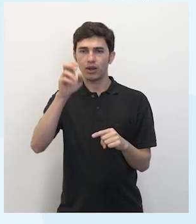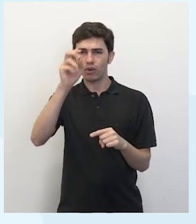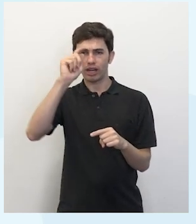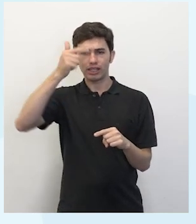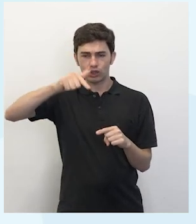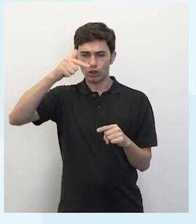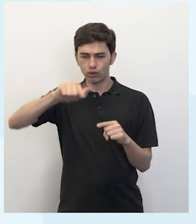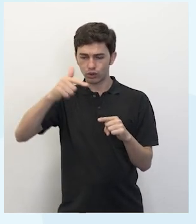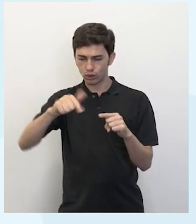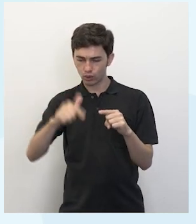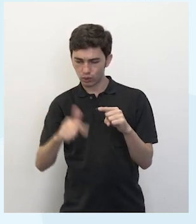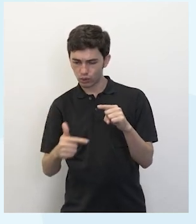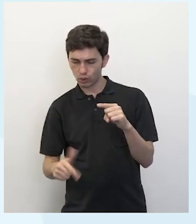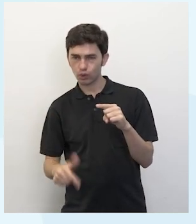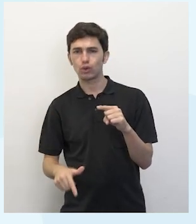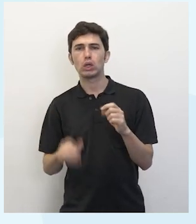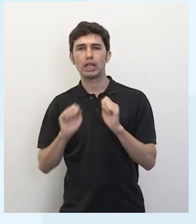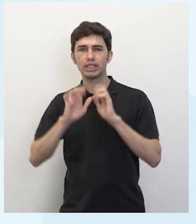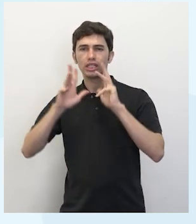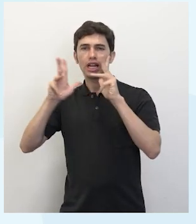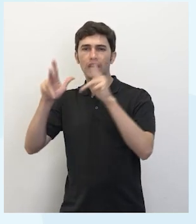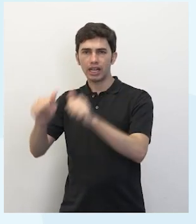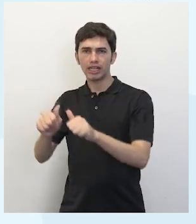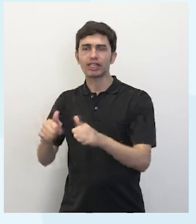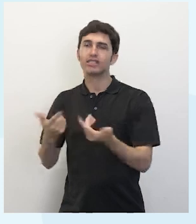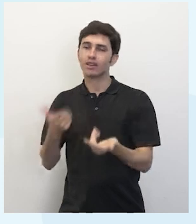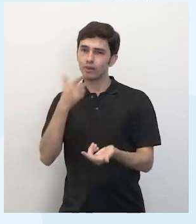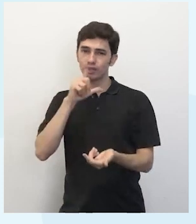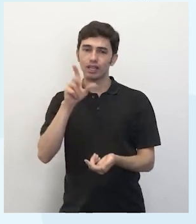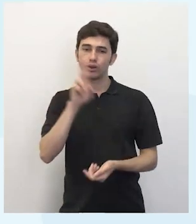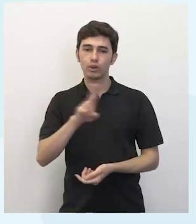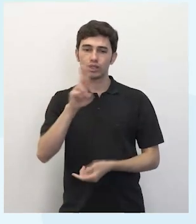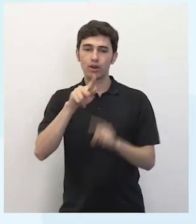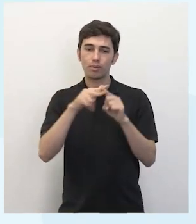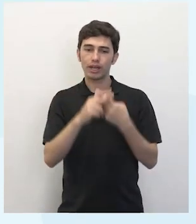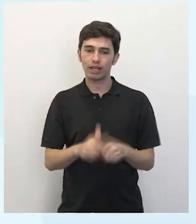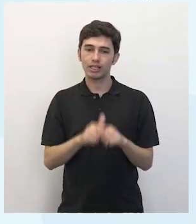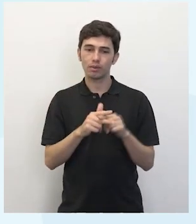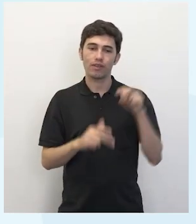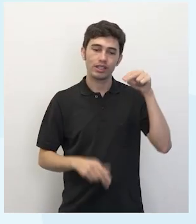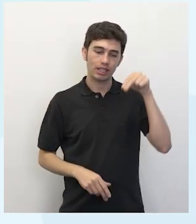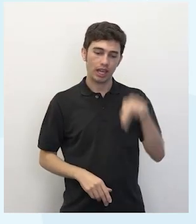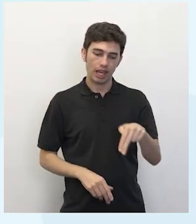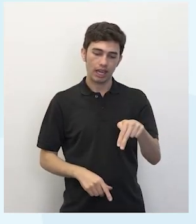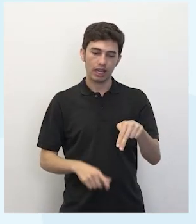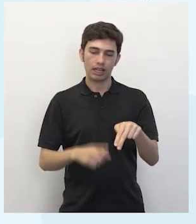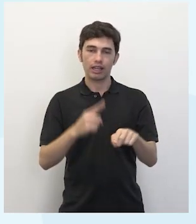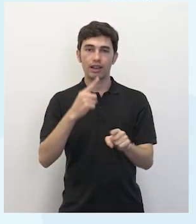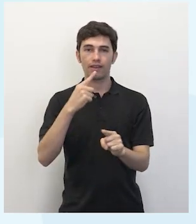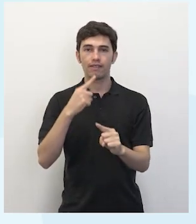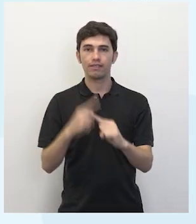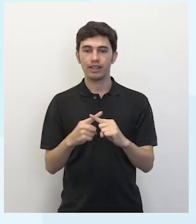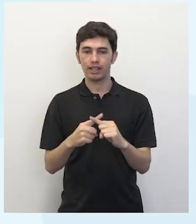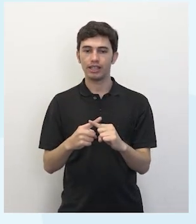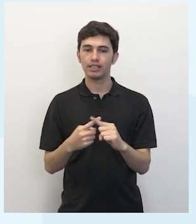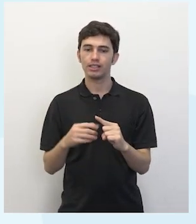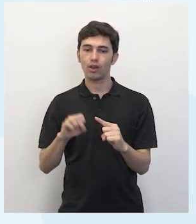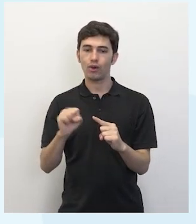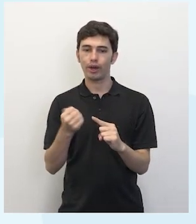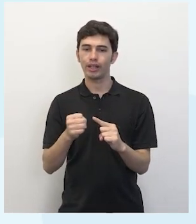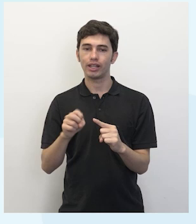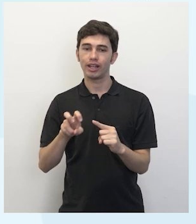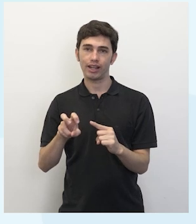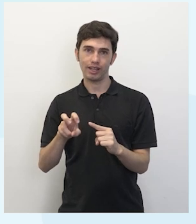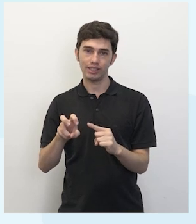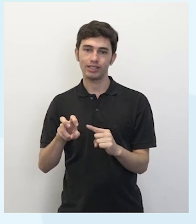gente consegue generalizar e criar que mecanismo? Ó, percebe que aqui, ó, N, a quantidade de farinha,